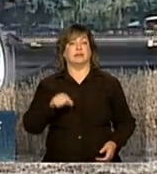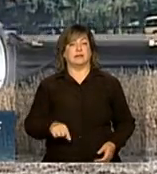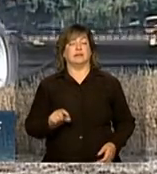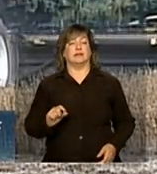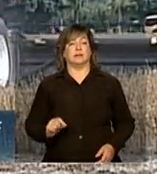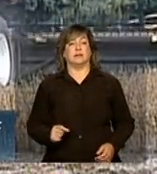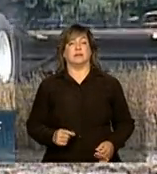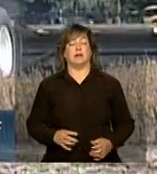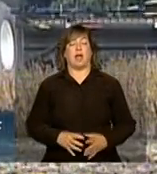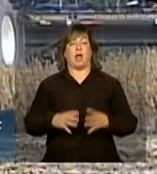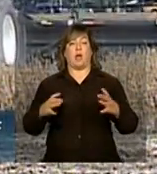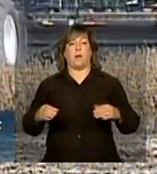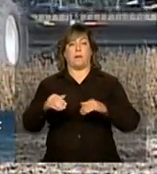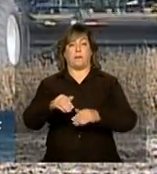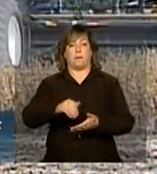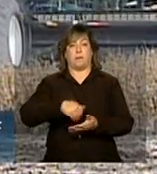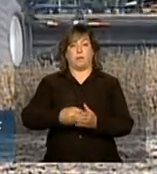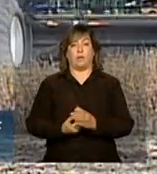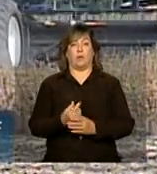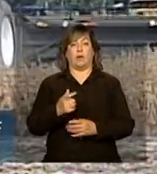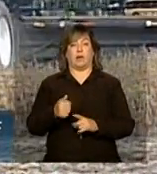de grãos nesta